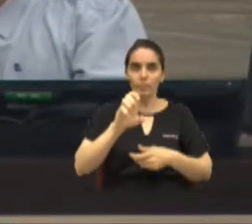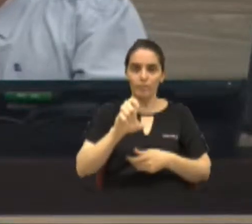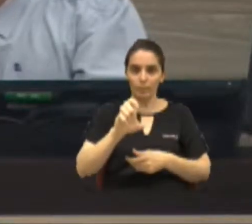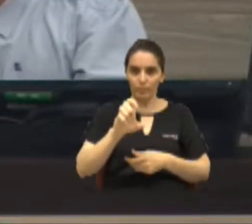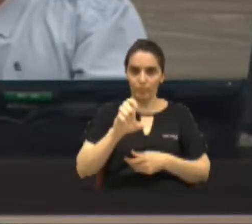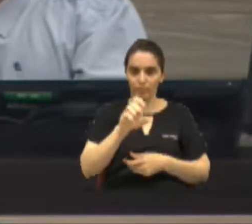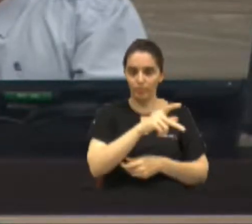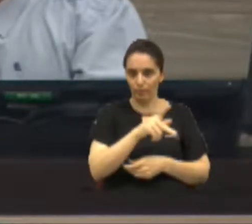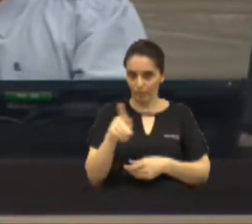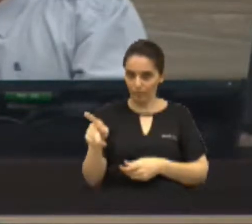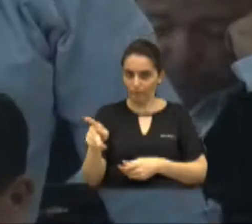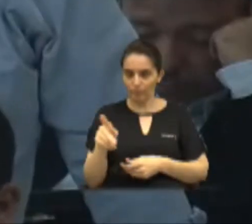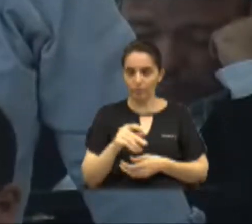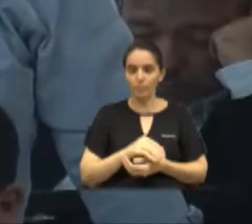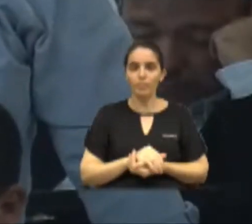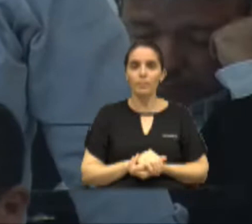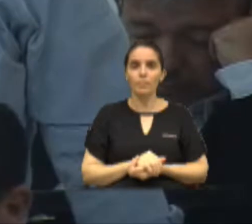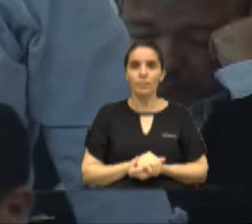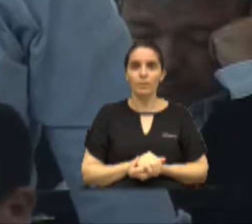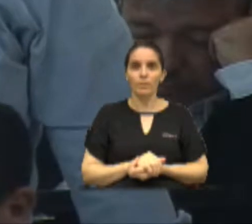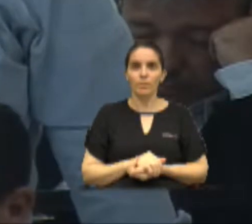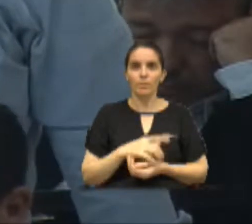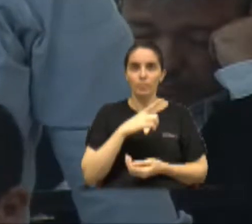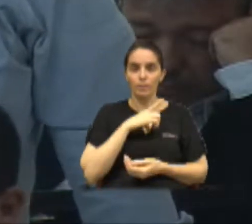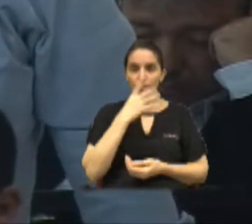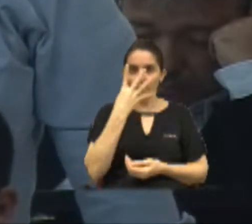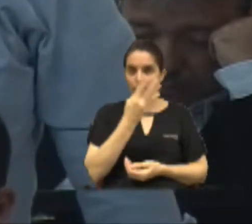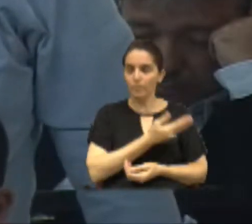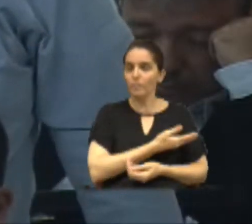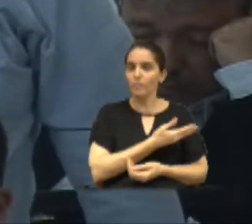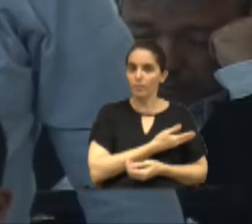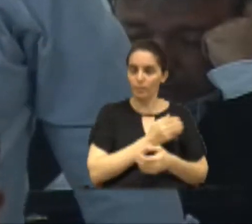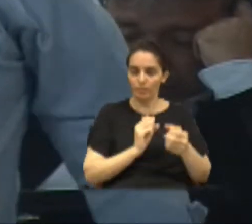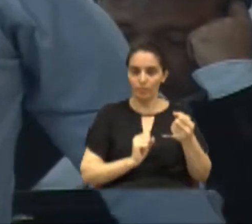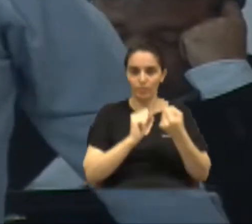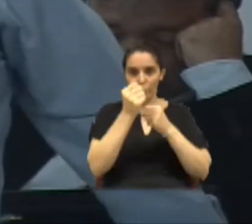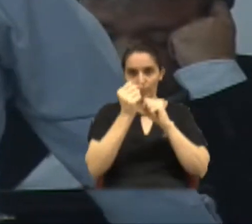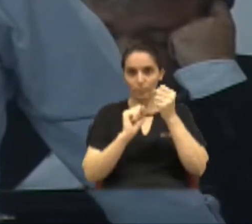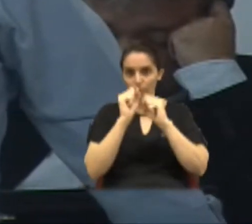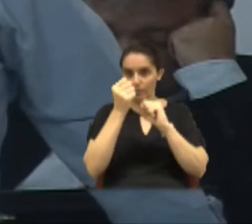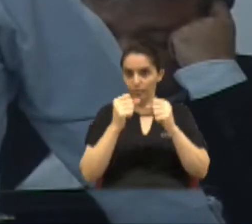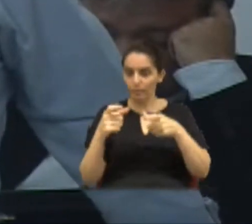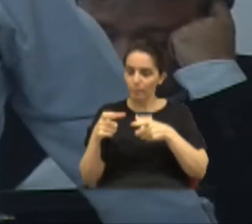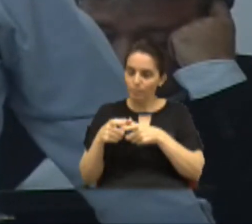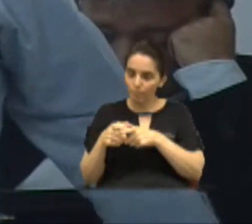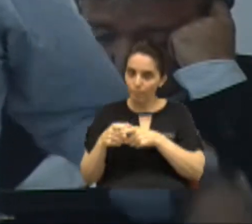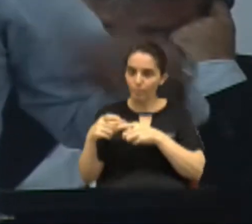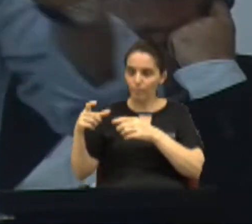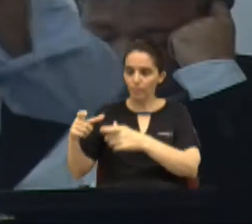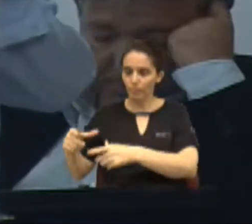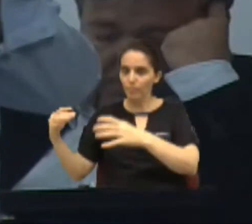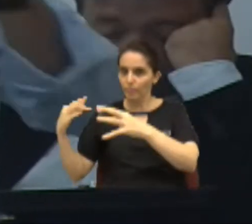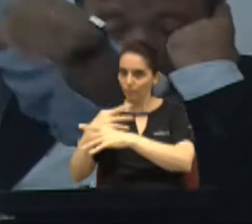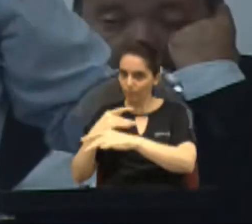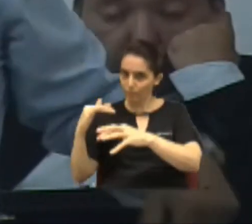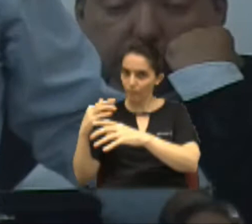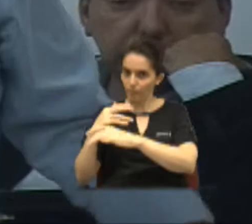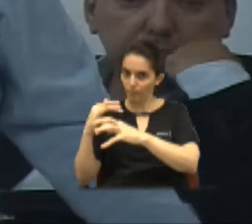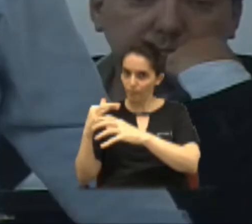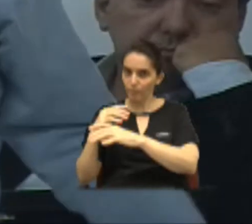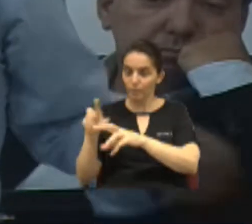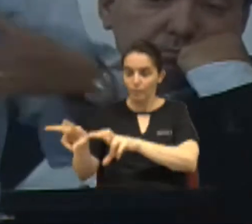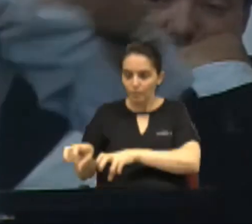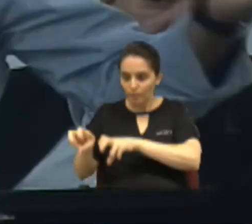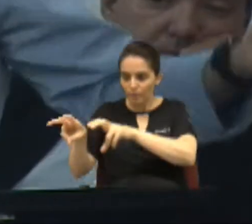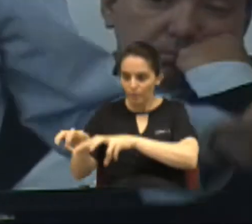Zé. Tem 4 amigos que têm empresa pequena também em área rural. Inclusive, o Lemão